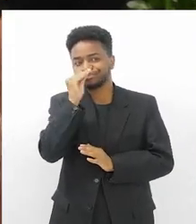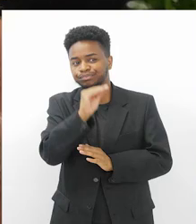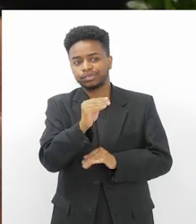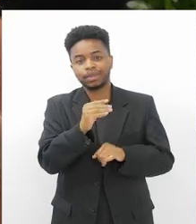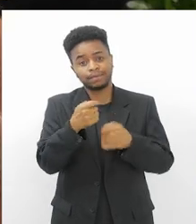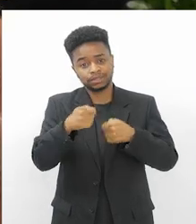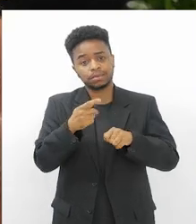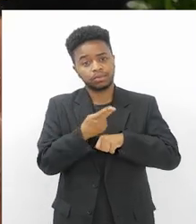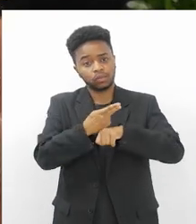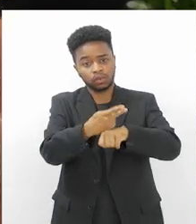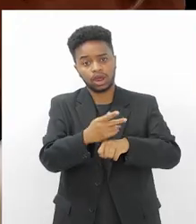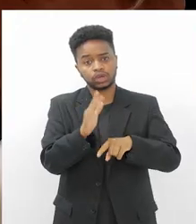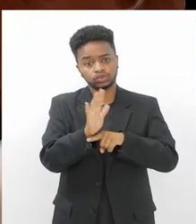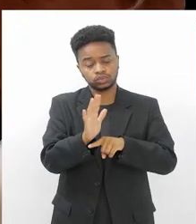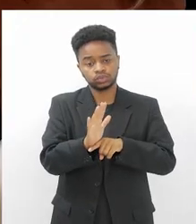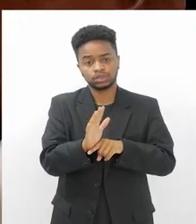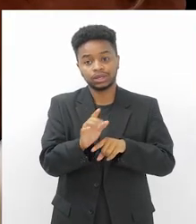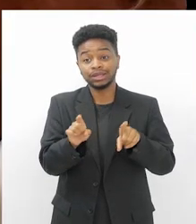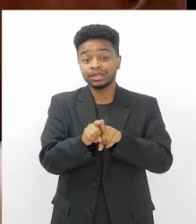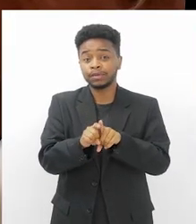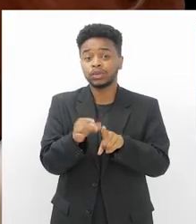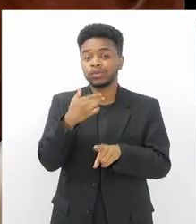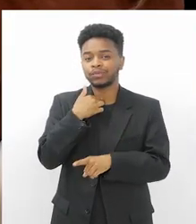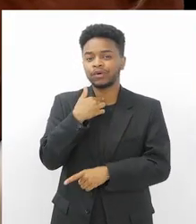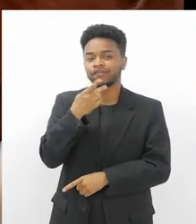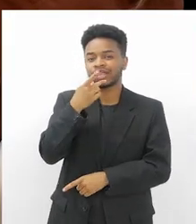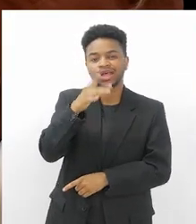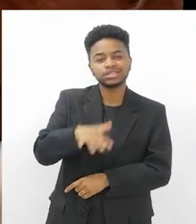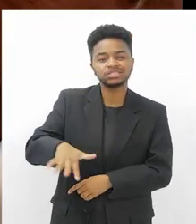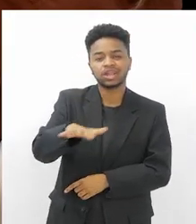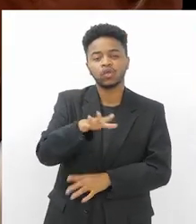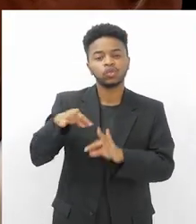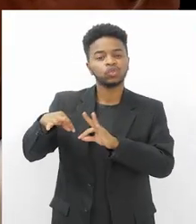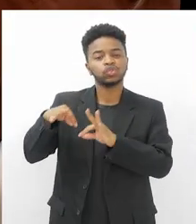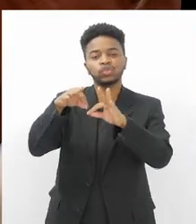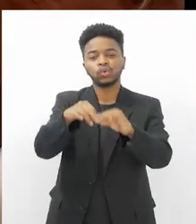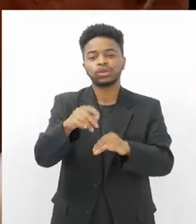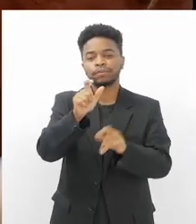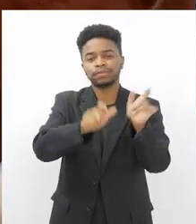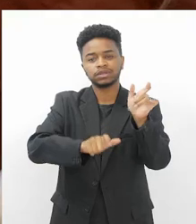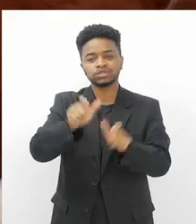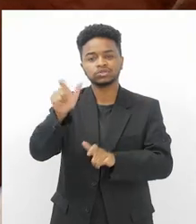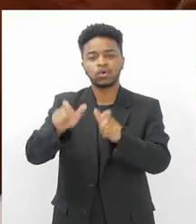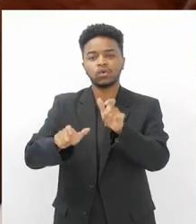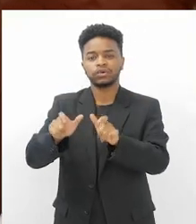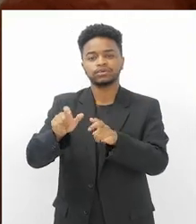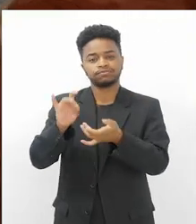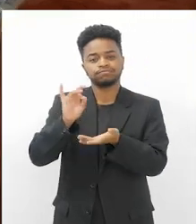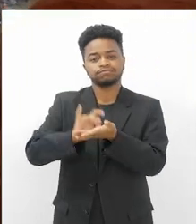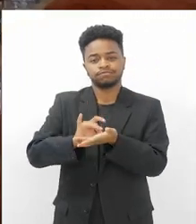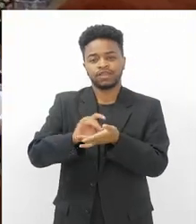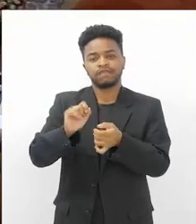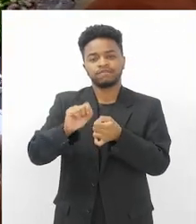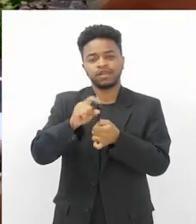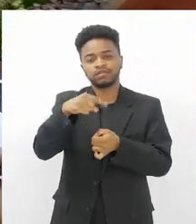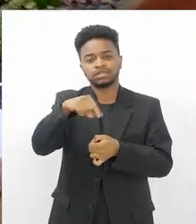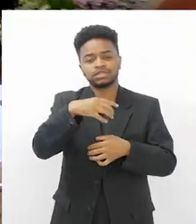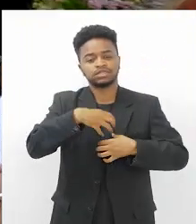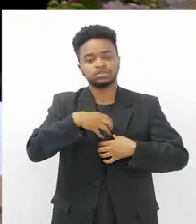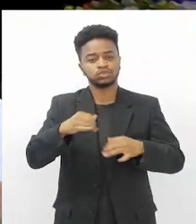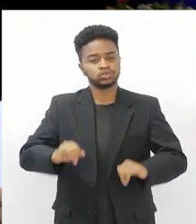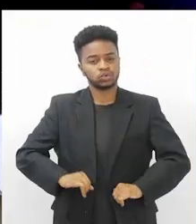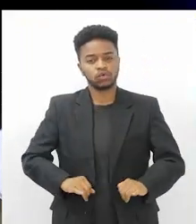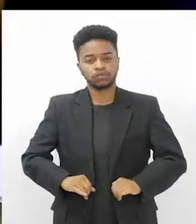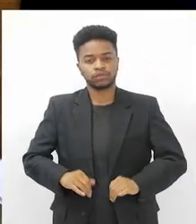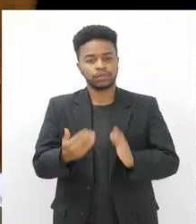ajuda. Não deixar de procurar ajuda e não generalizar que todas as pessoas vão te fazer entrar nessa